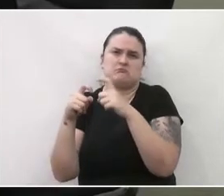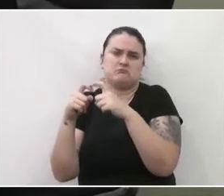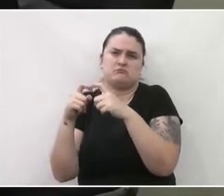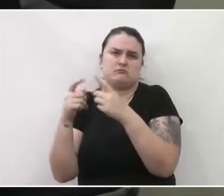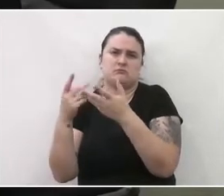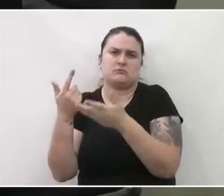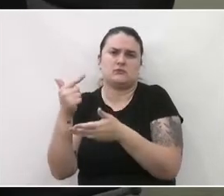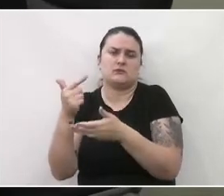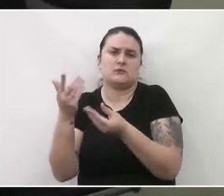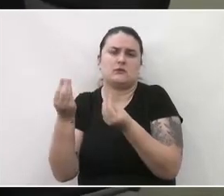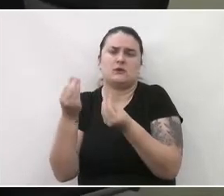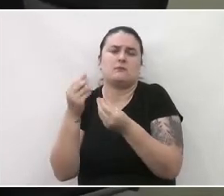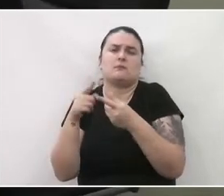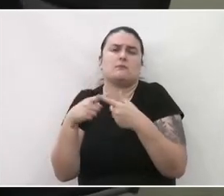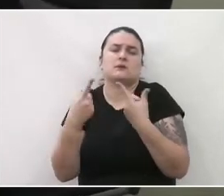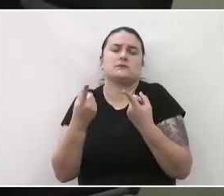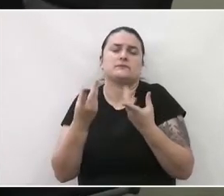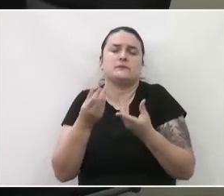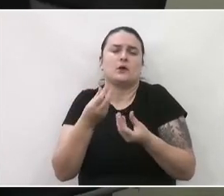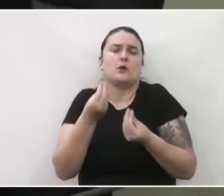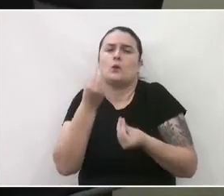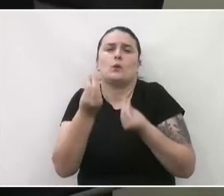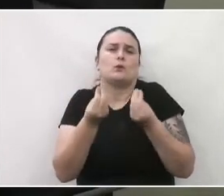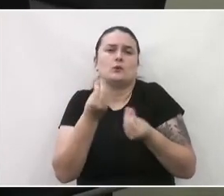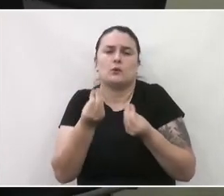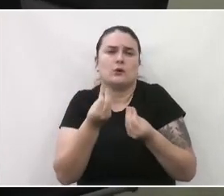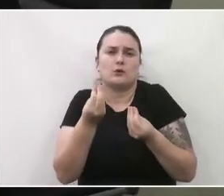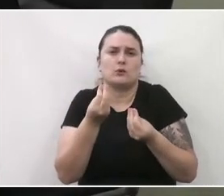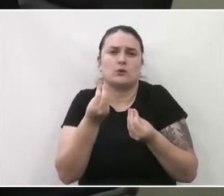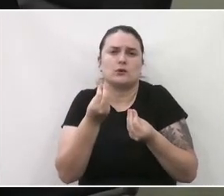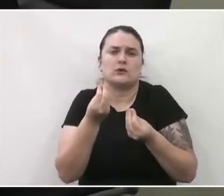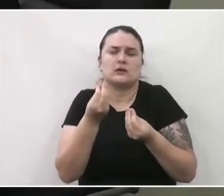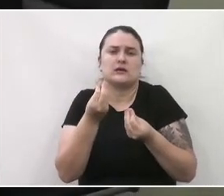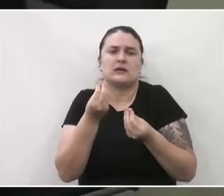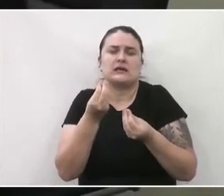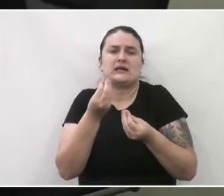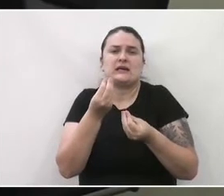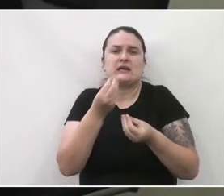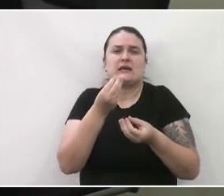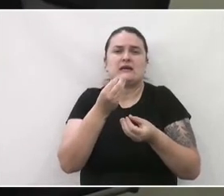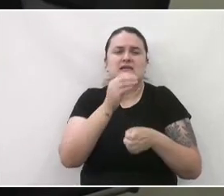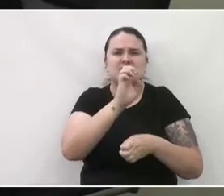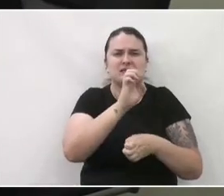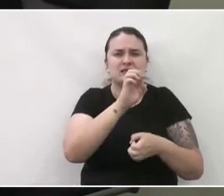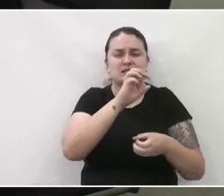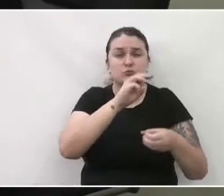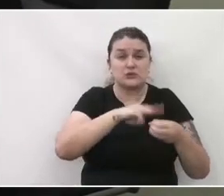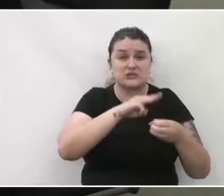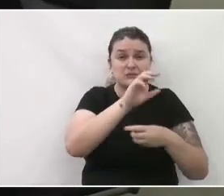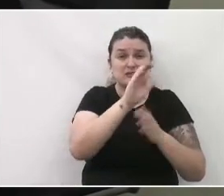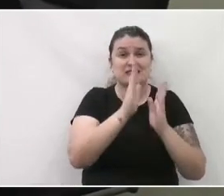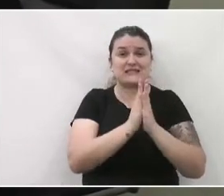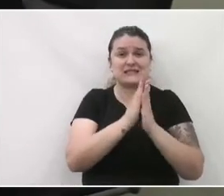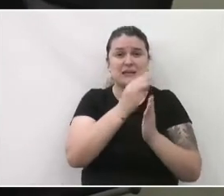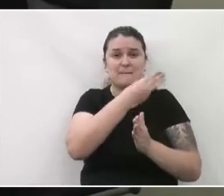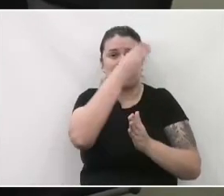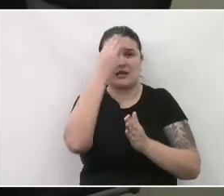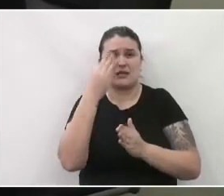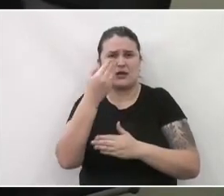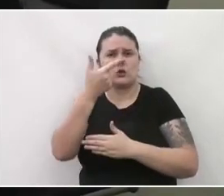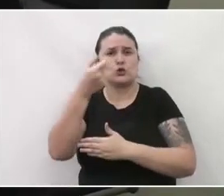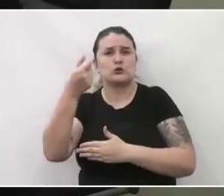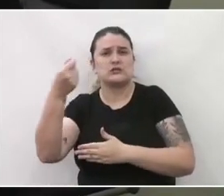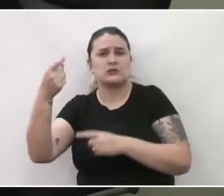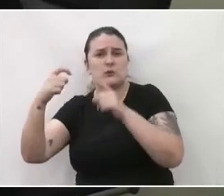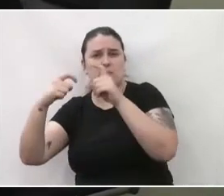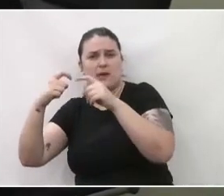um negócio. Mas, assim, como que em Santa Maria foi assinado um manifesto inicialmente por 200 médicos?